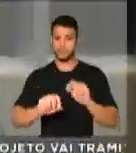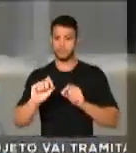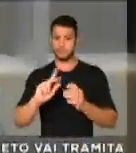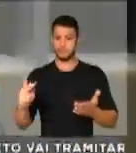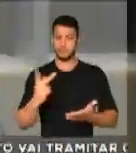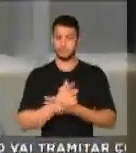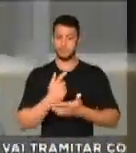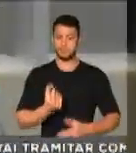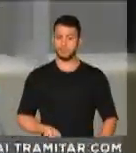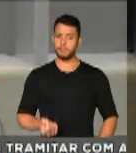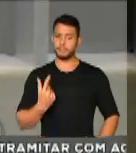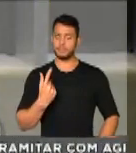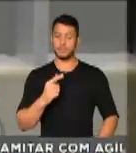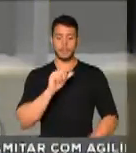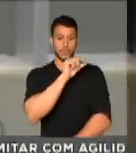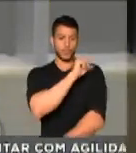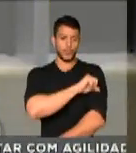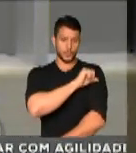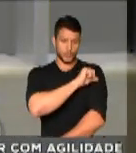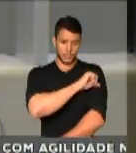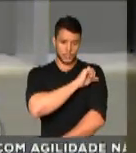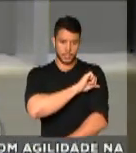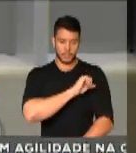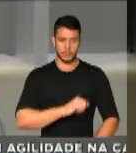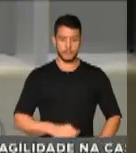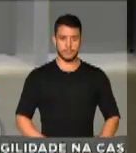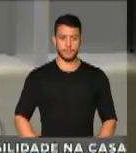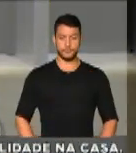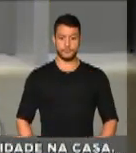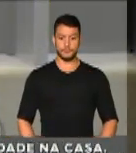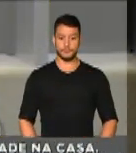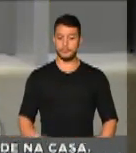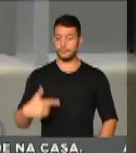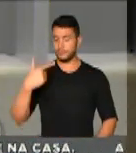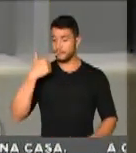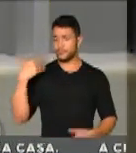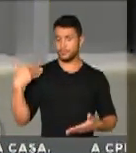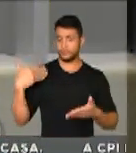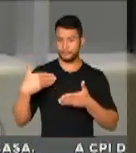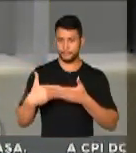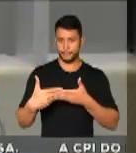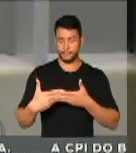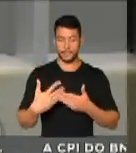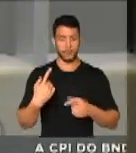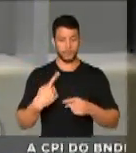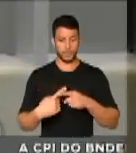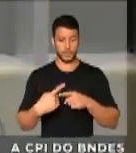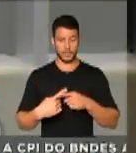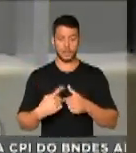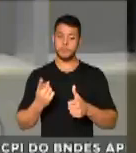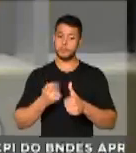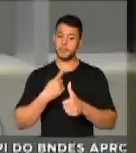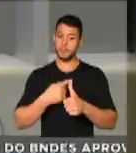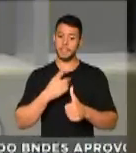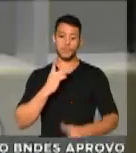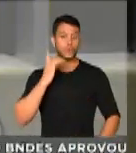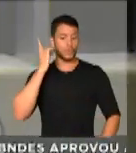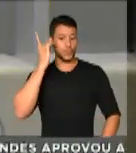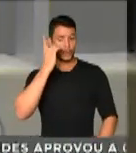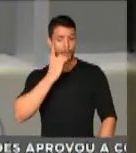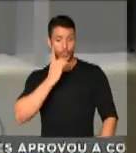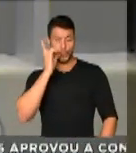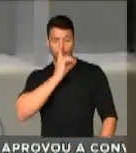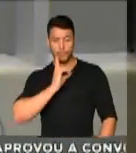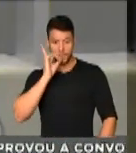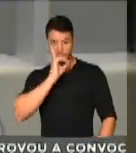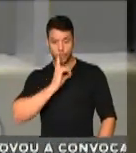estarrecida o que aconteceu no Rio de Janeiro nos últimos dias, por conta, primeiro no domingo,